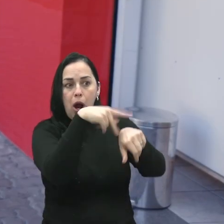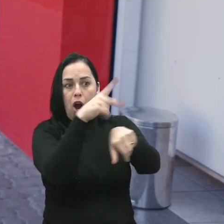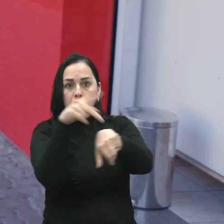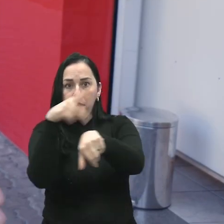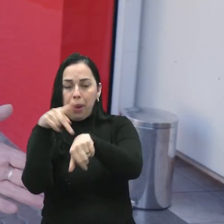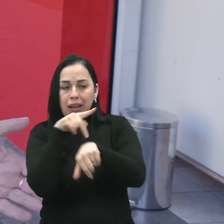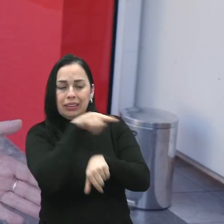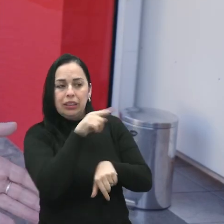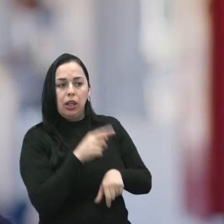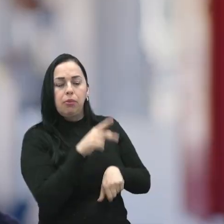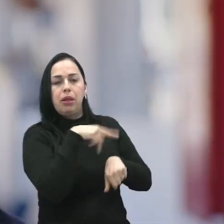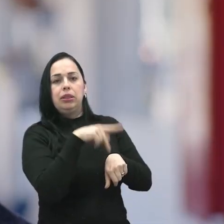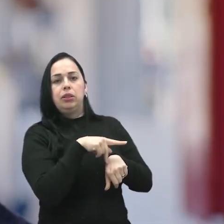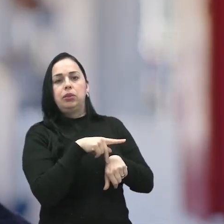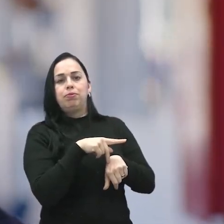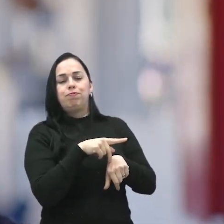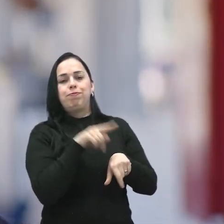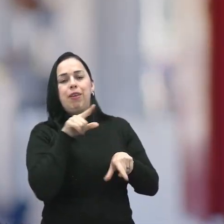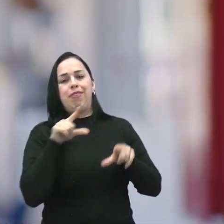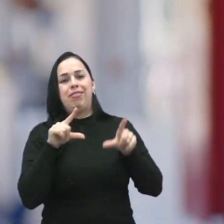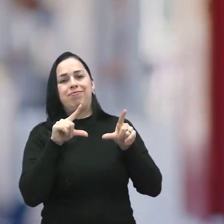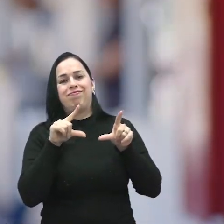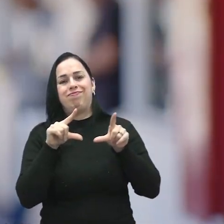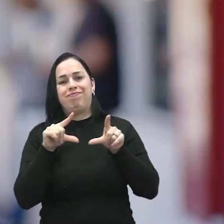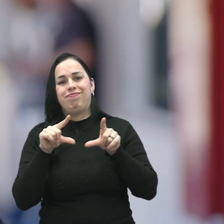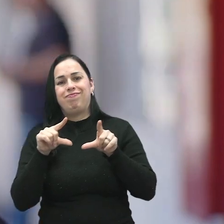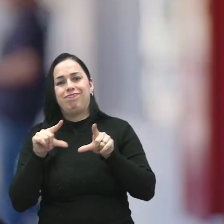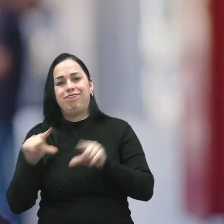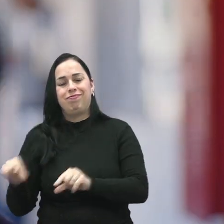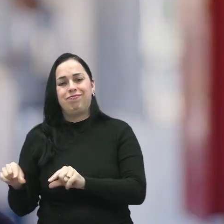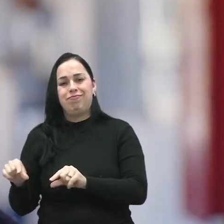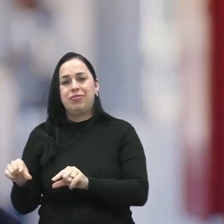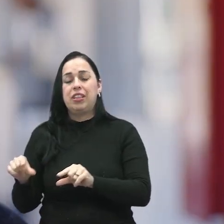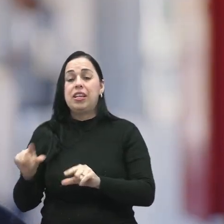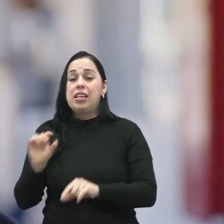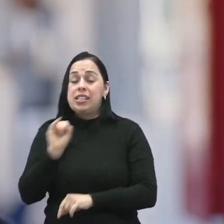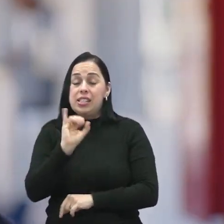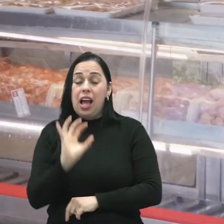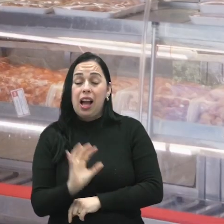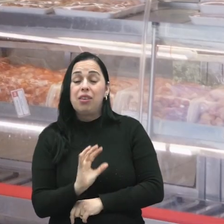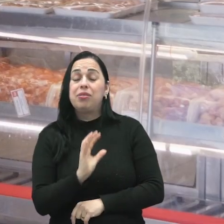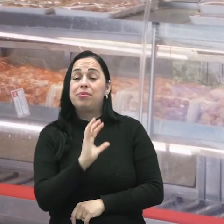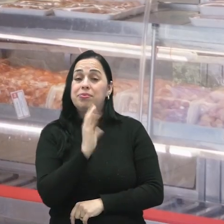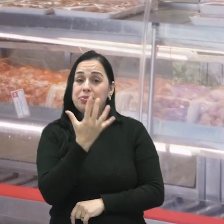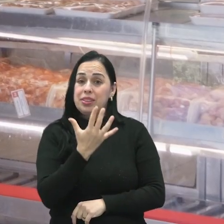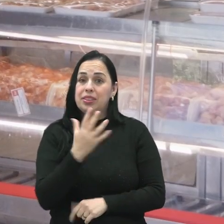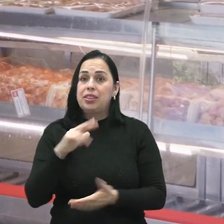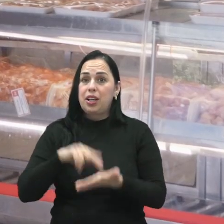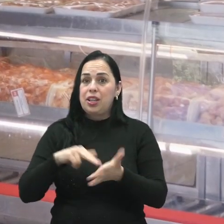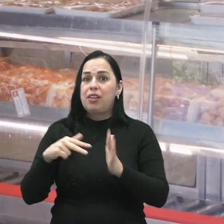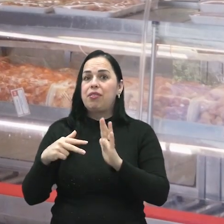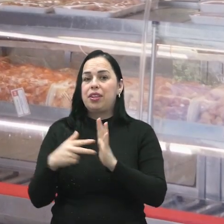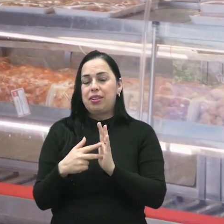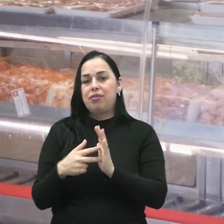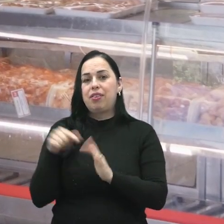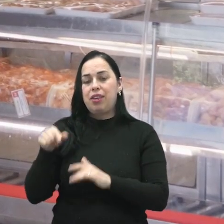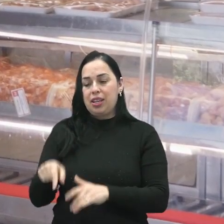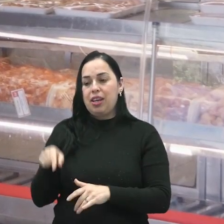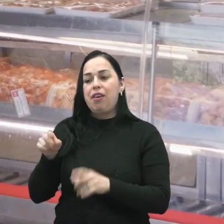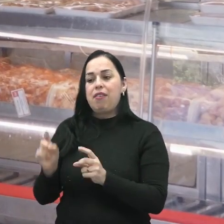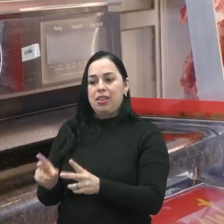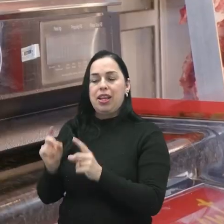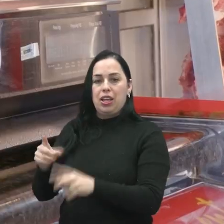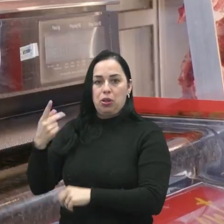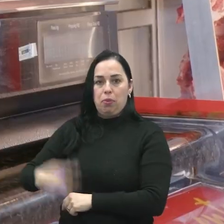país norte-americano diminua a partir deste mês. Se isso acontecer, quer dizer que vai sobrar carne no